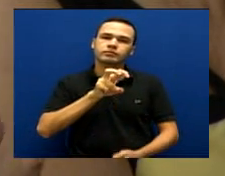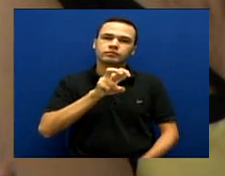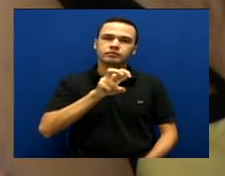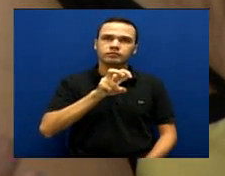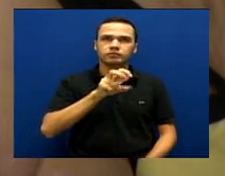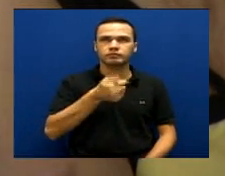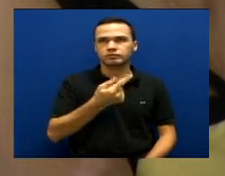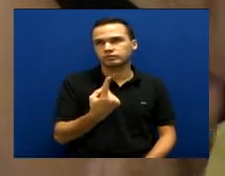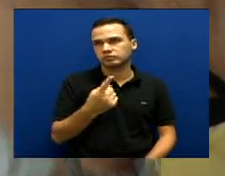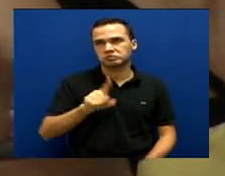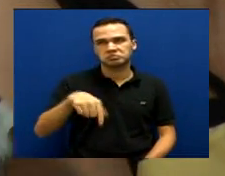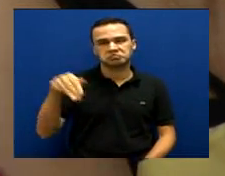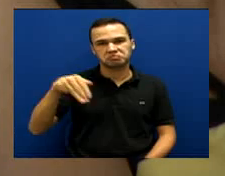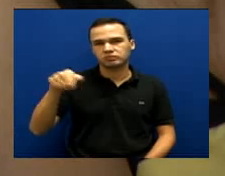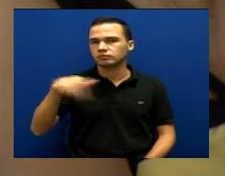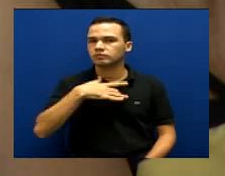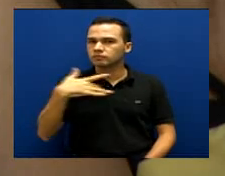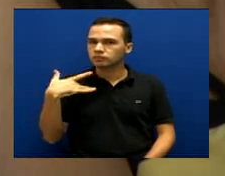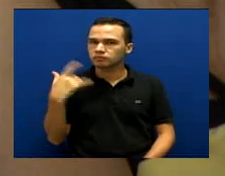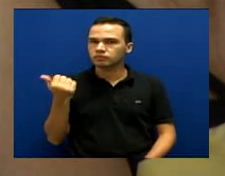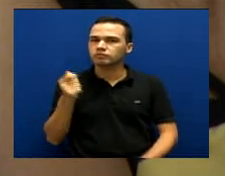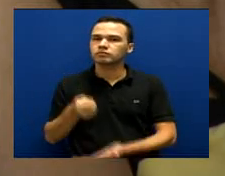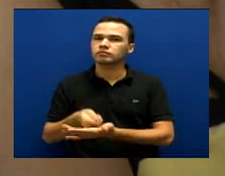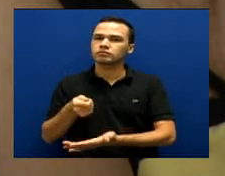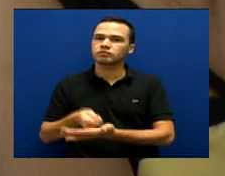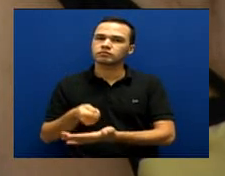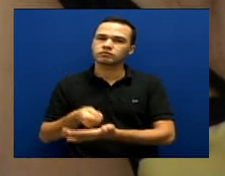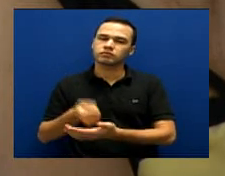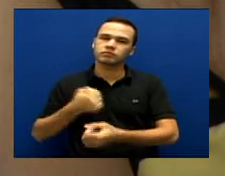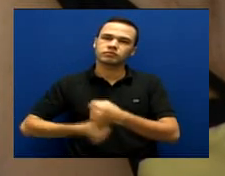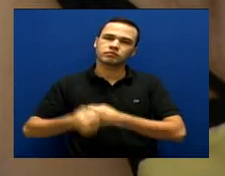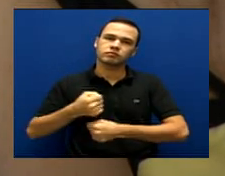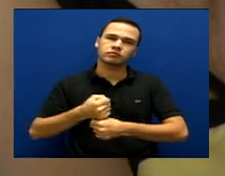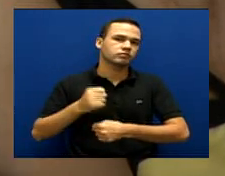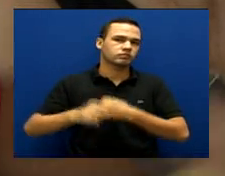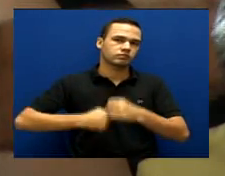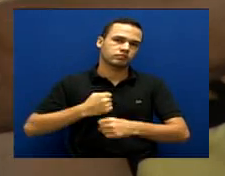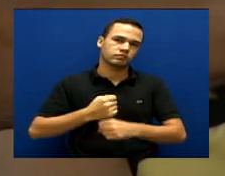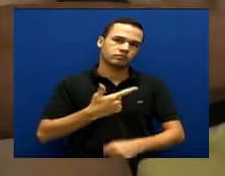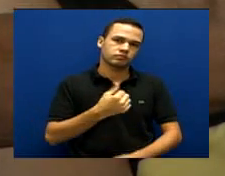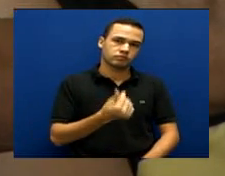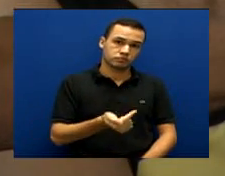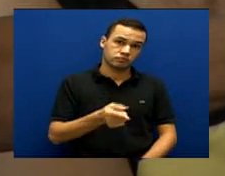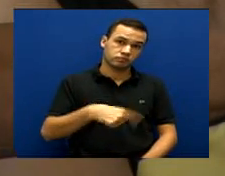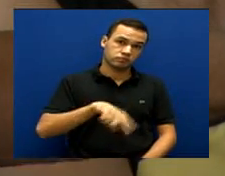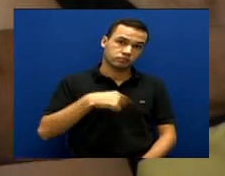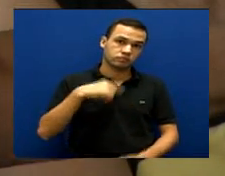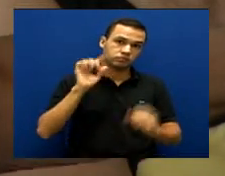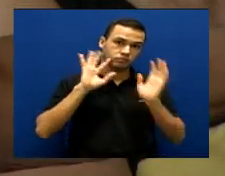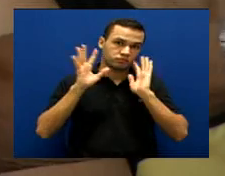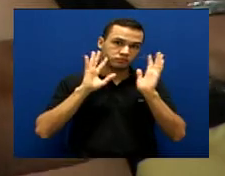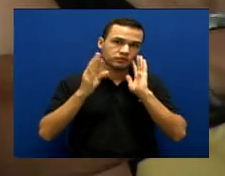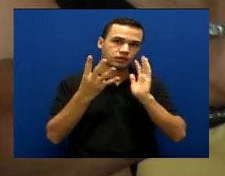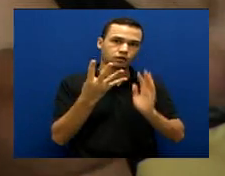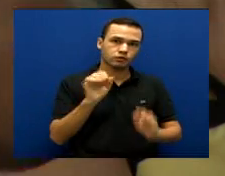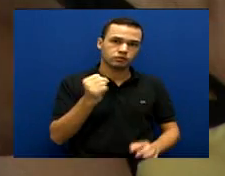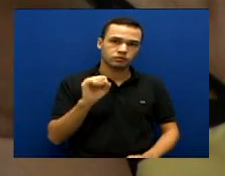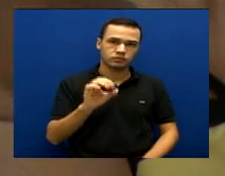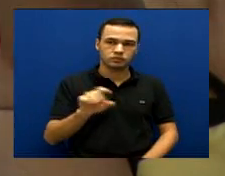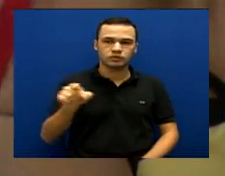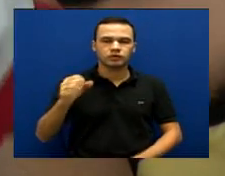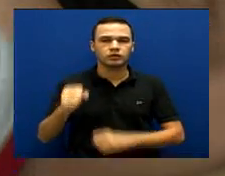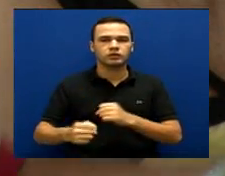571 milhões em saúde foi gasto no ano de 2017 estamos propondo gastar 480 para